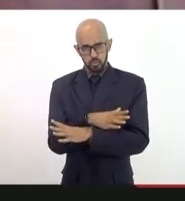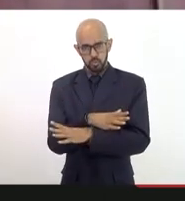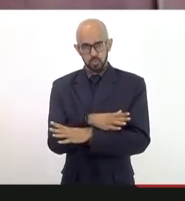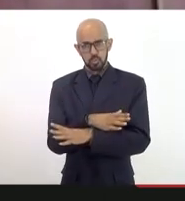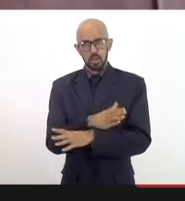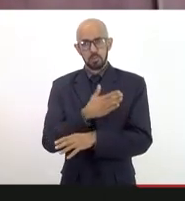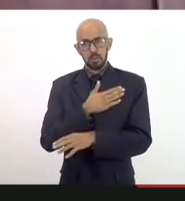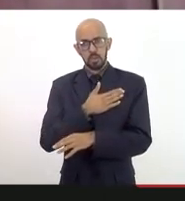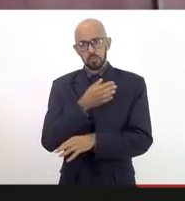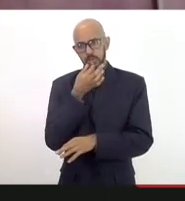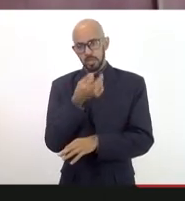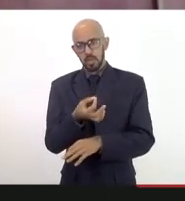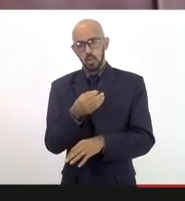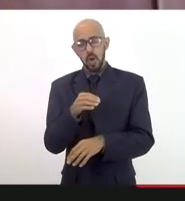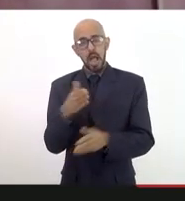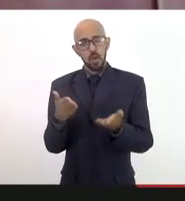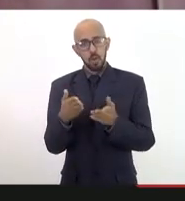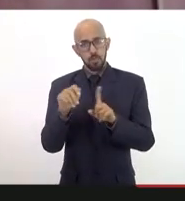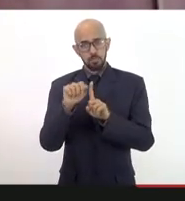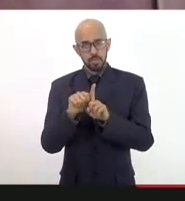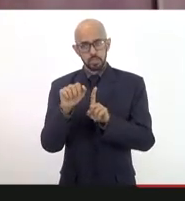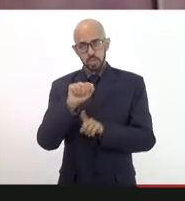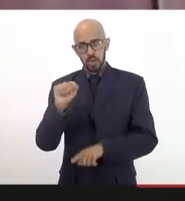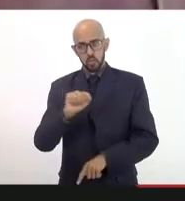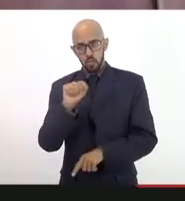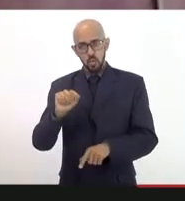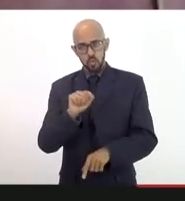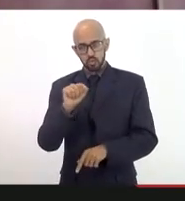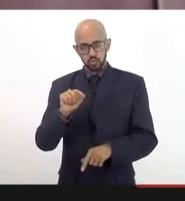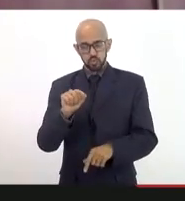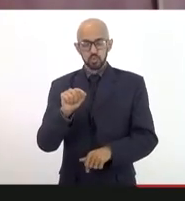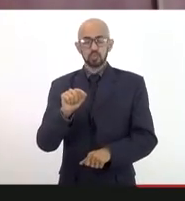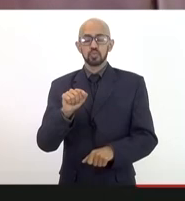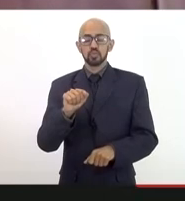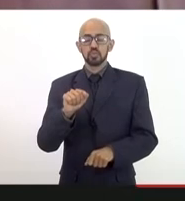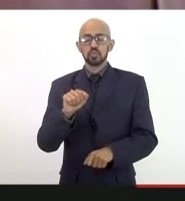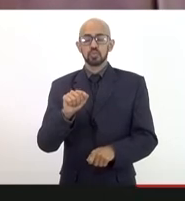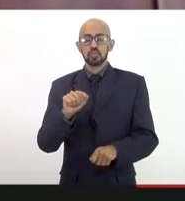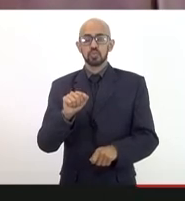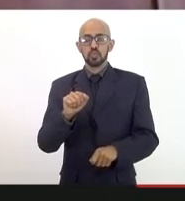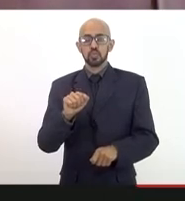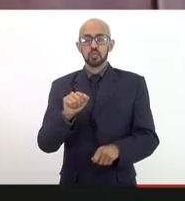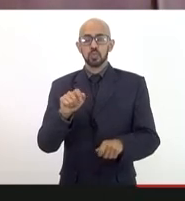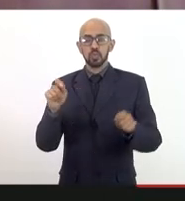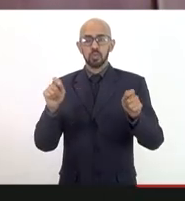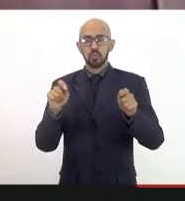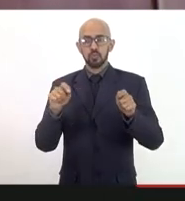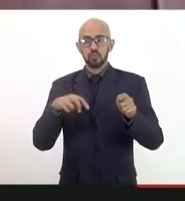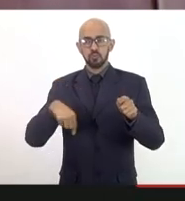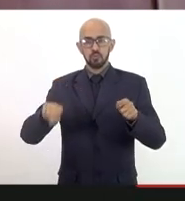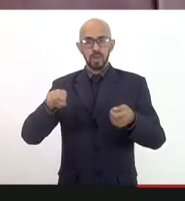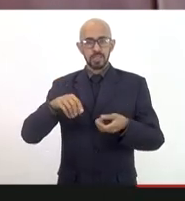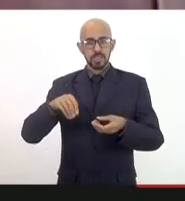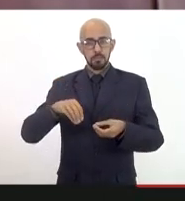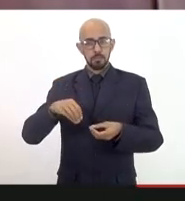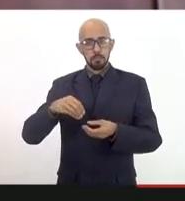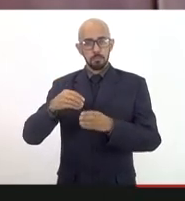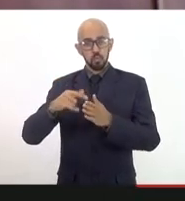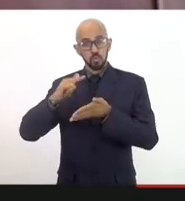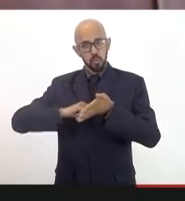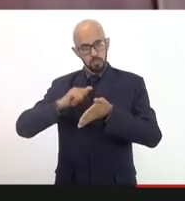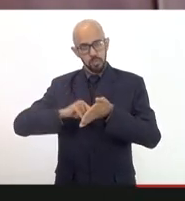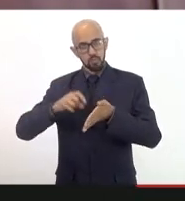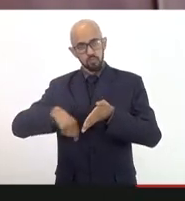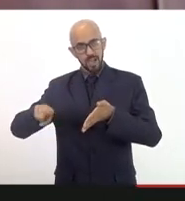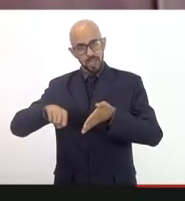esse mês é possível que vá para a nossa jurídica, né? E espero que tudo